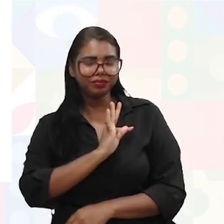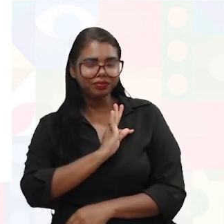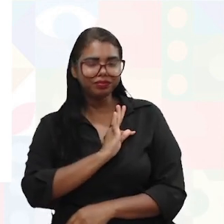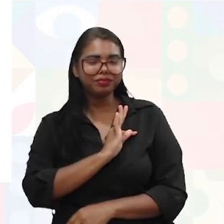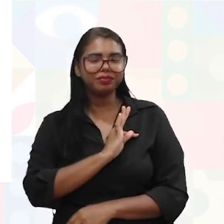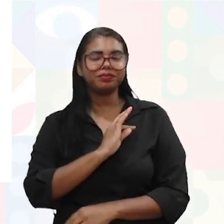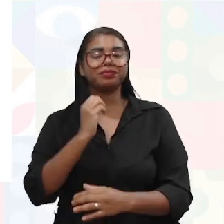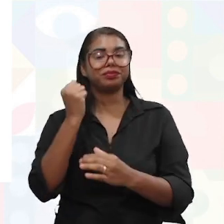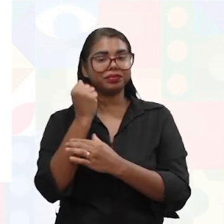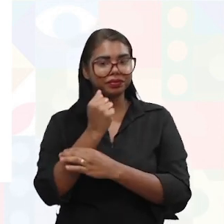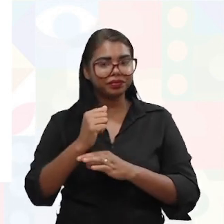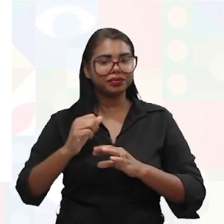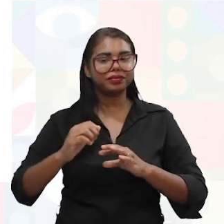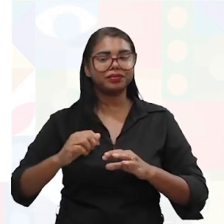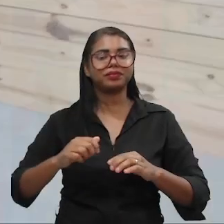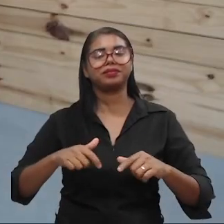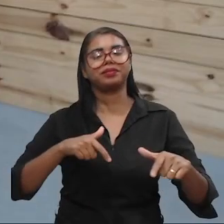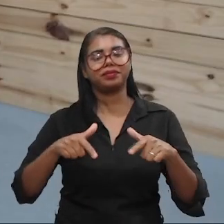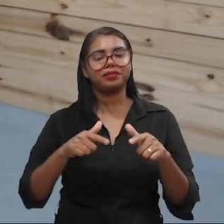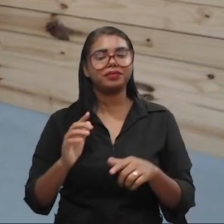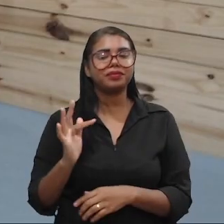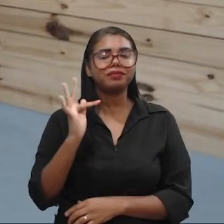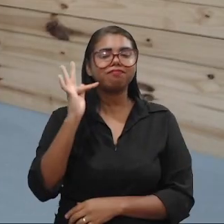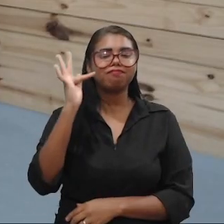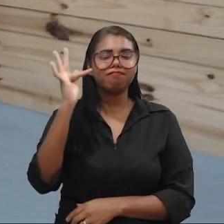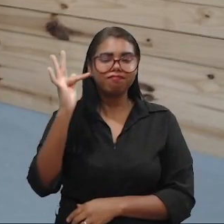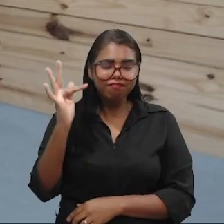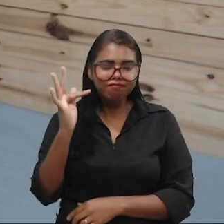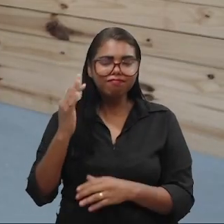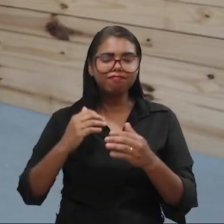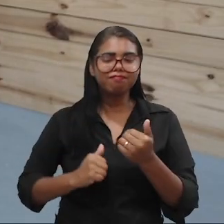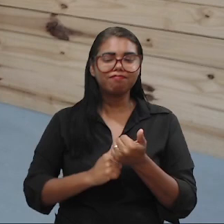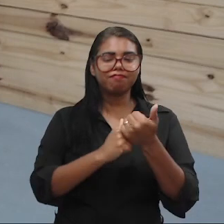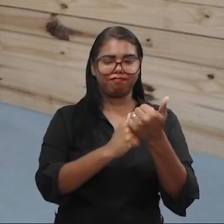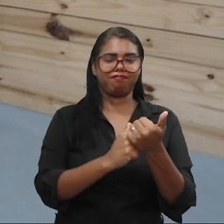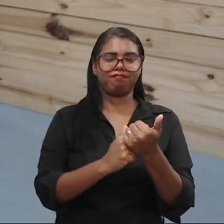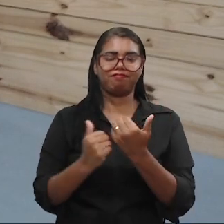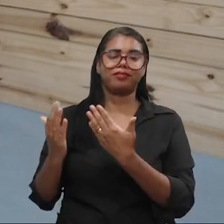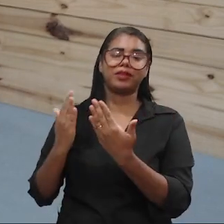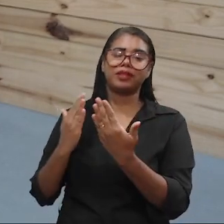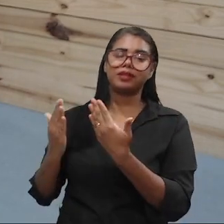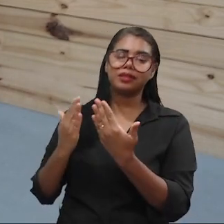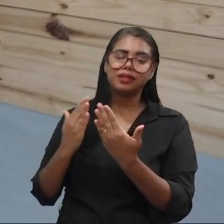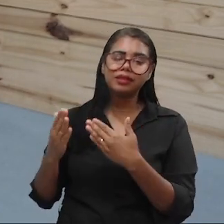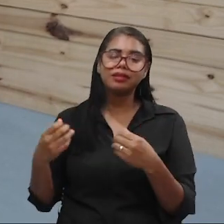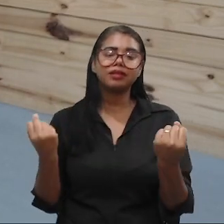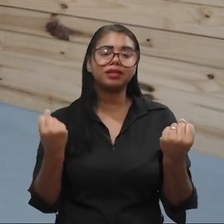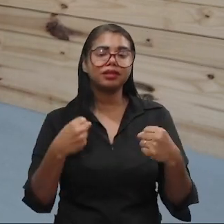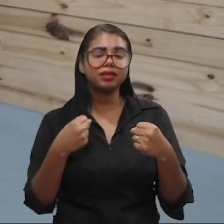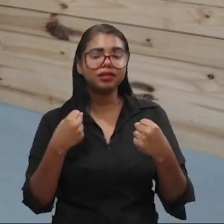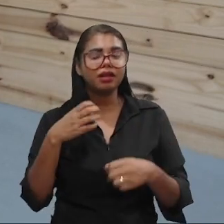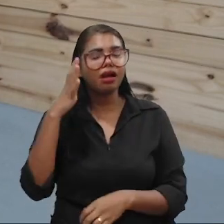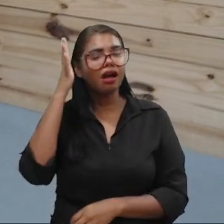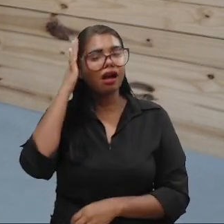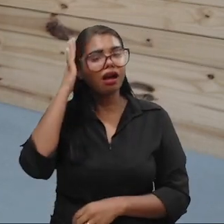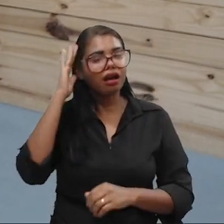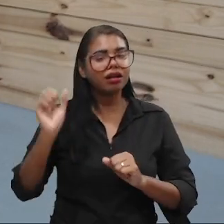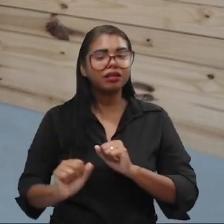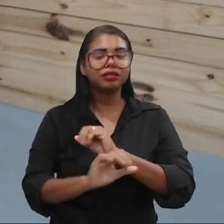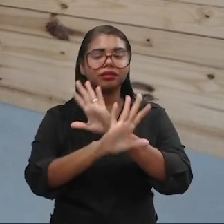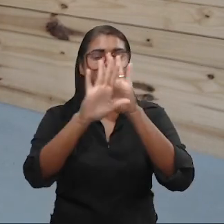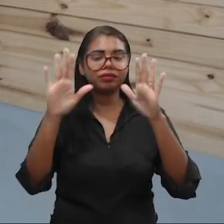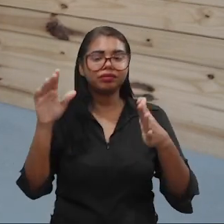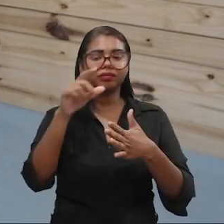futuro técnico de segurança do trabalho vai ser o tipo braço direito desse superhi e vai precisar entender todos